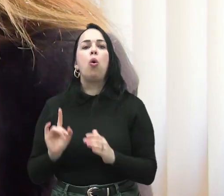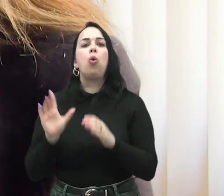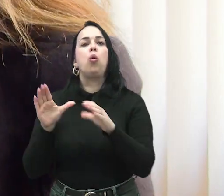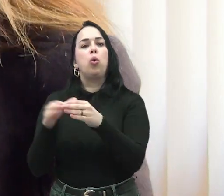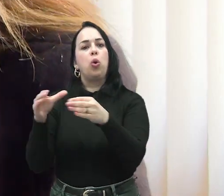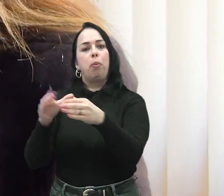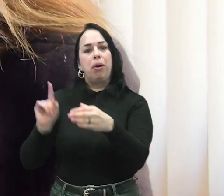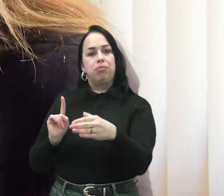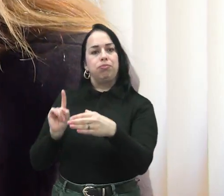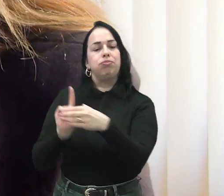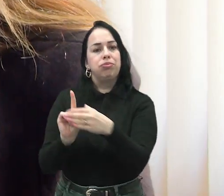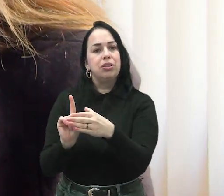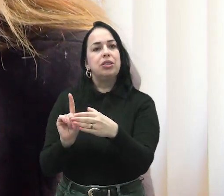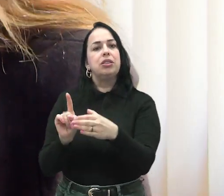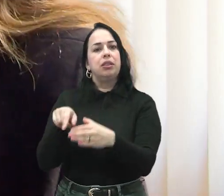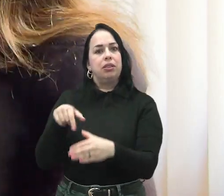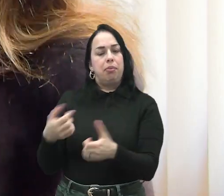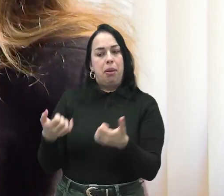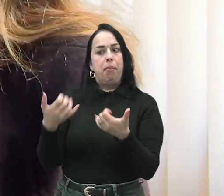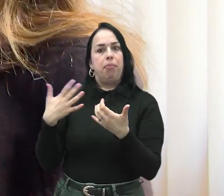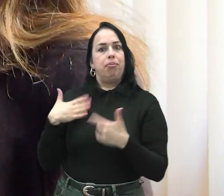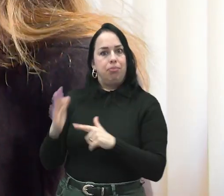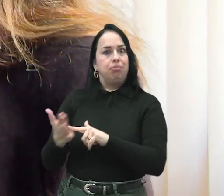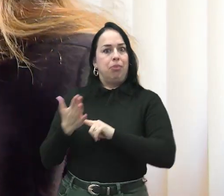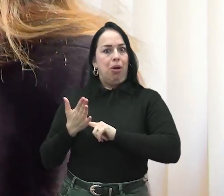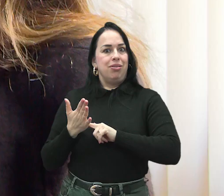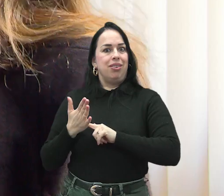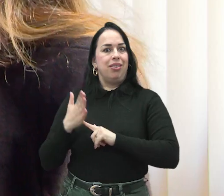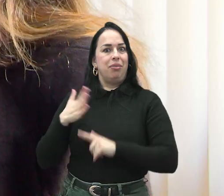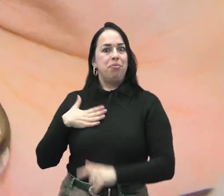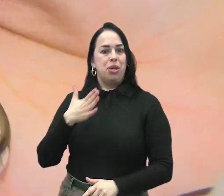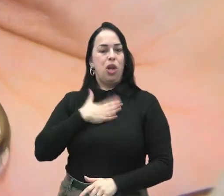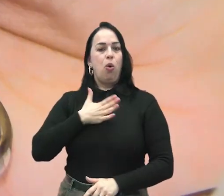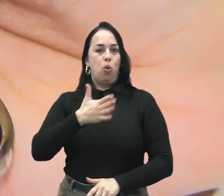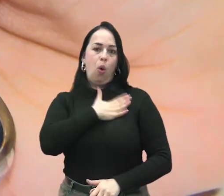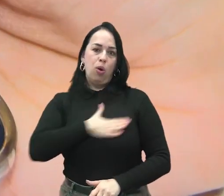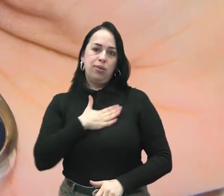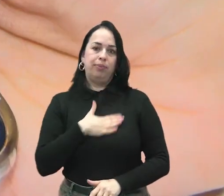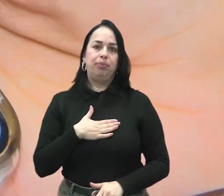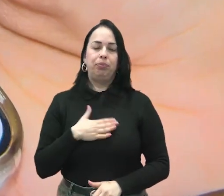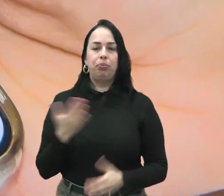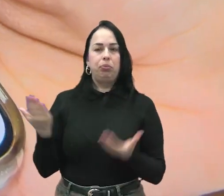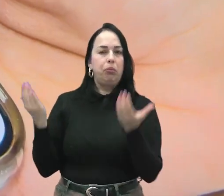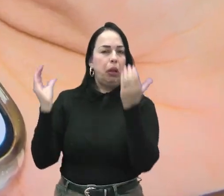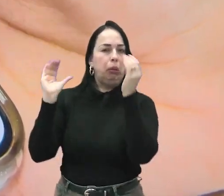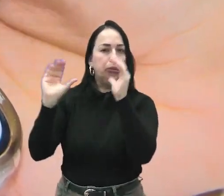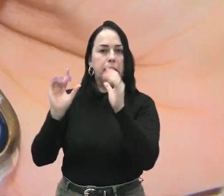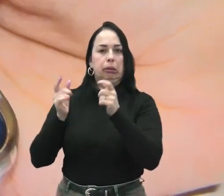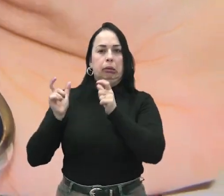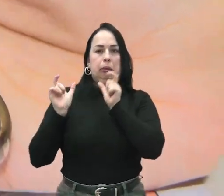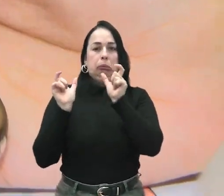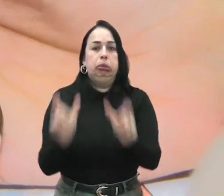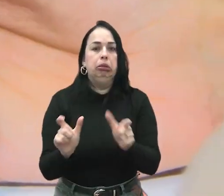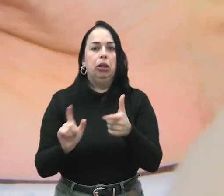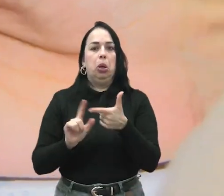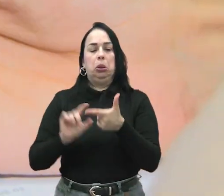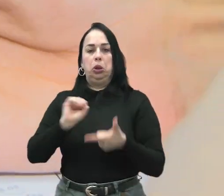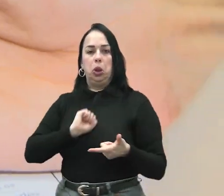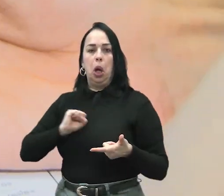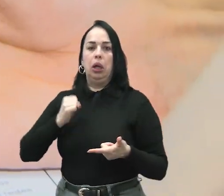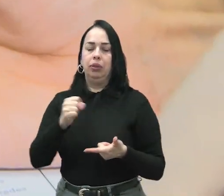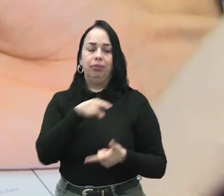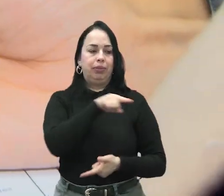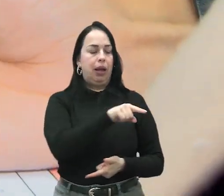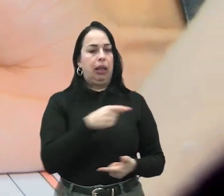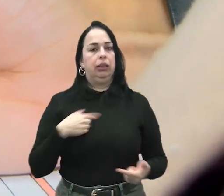grupo que eu me associo, ele diz também muito de mim. Postagens agressivas, polêmicas ou